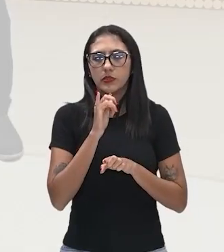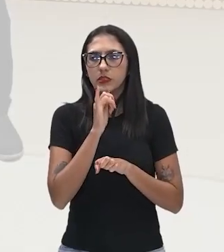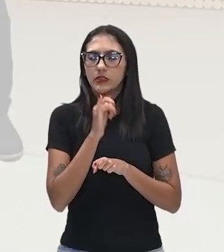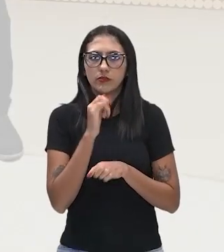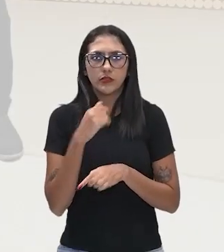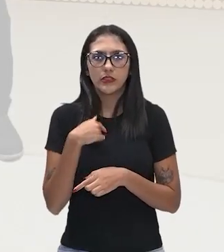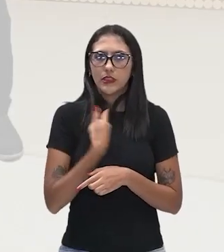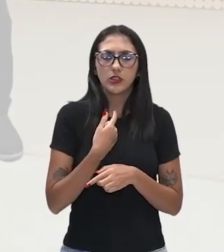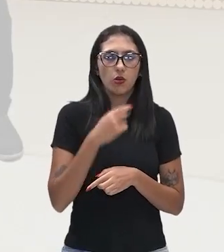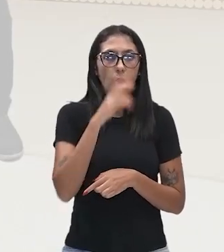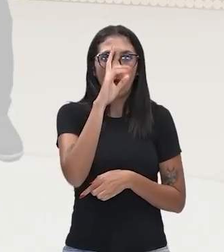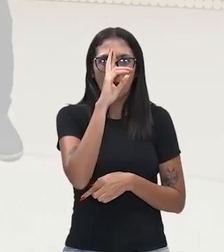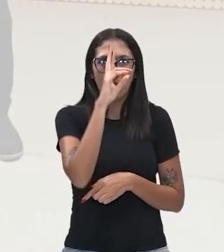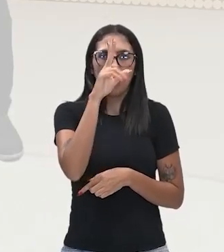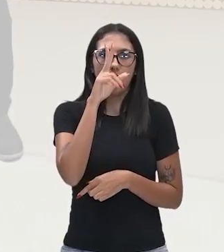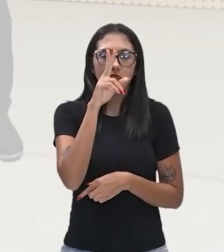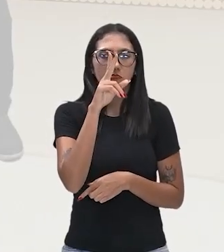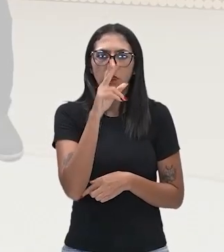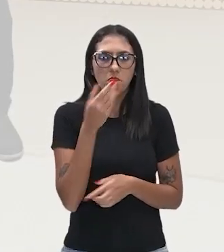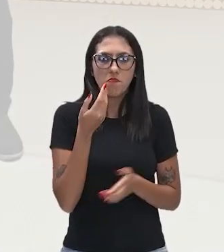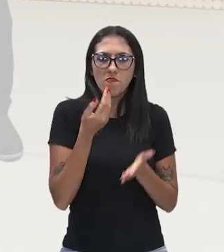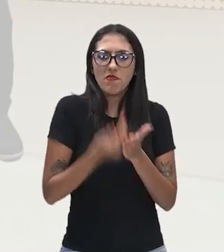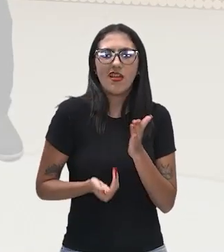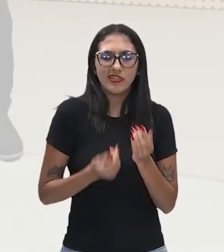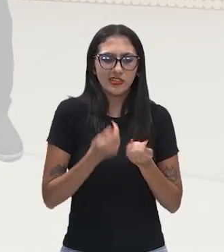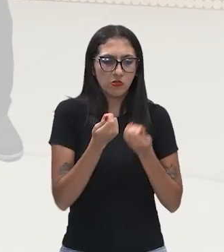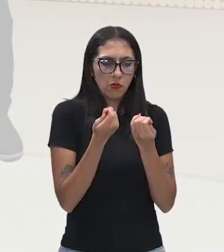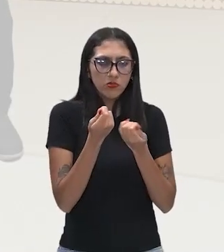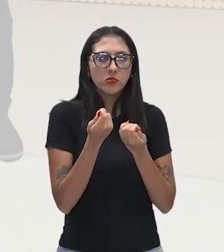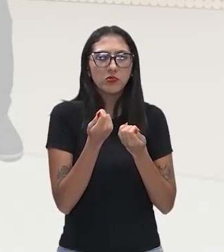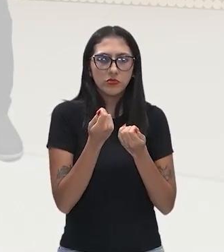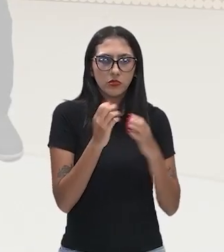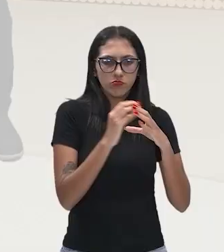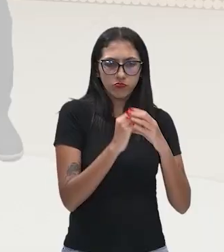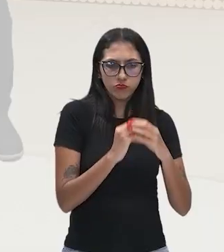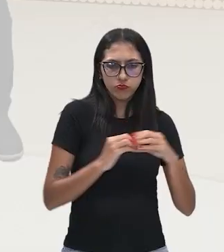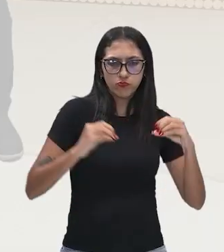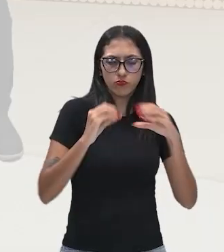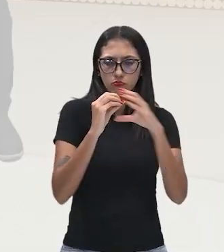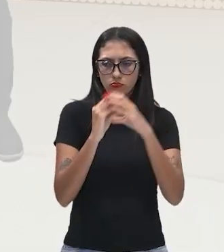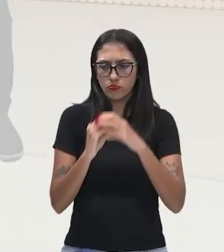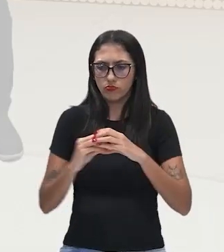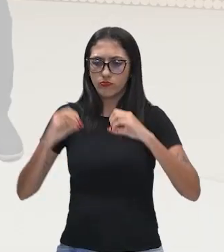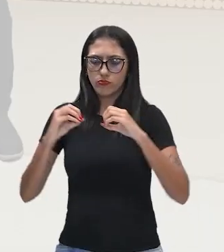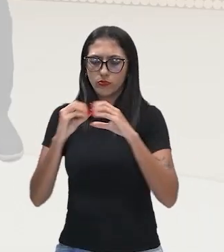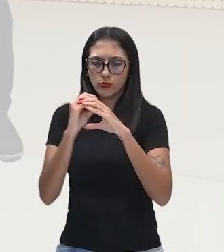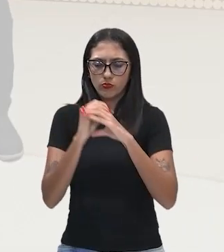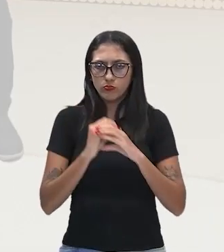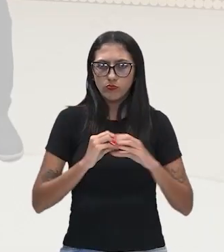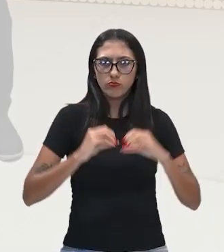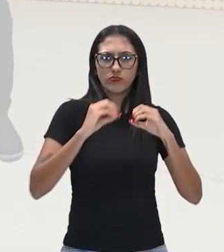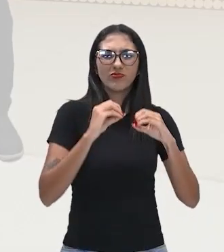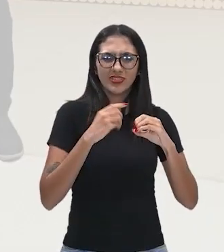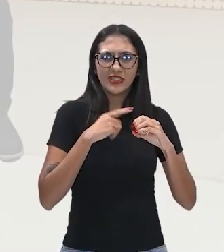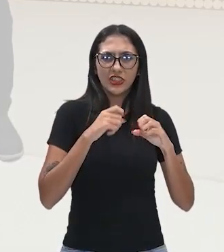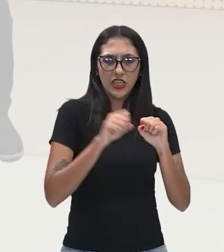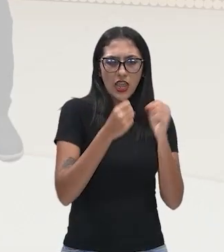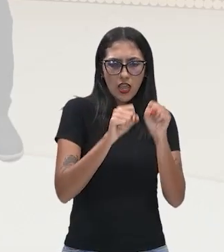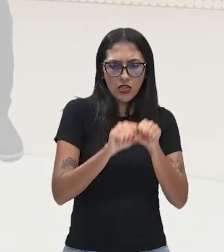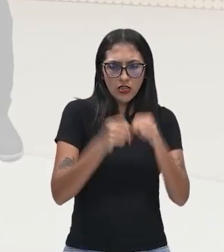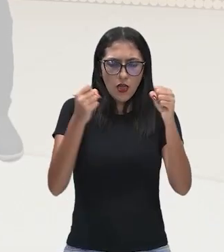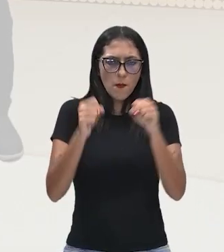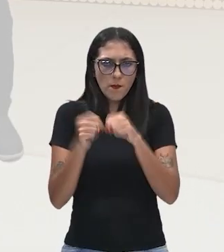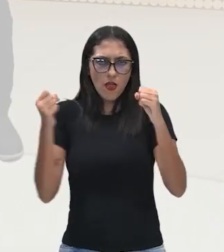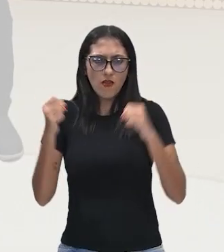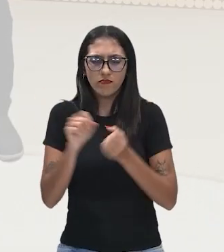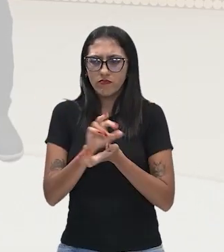as partículas começam a quebrar os outros átomos de urânio, esses átomos de urânio acabam quebrando outros e outros e